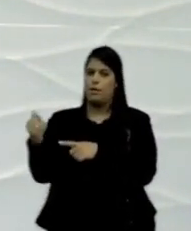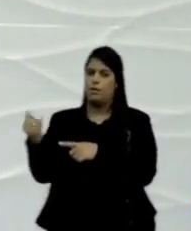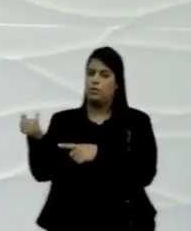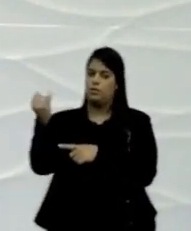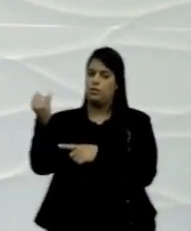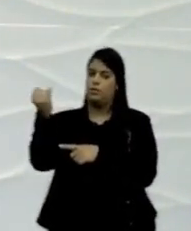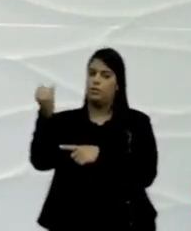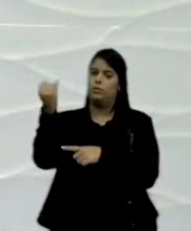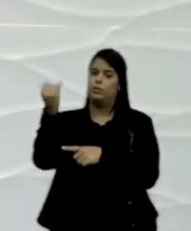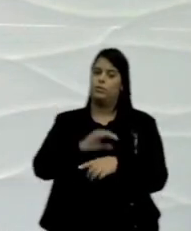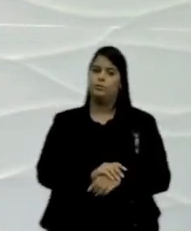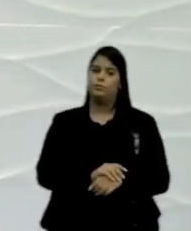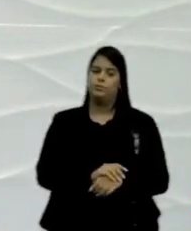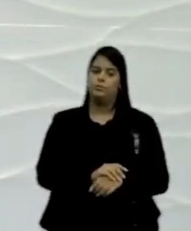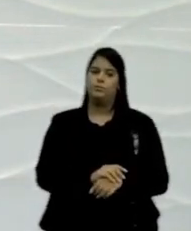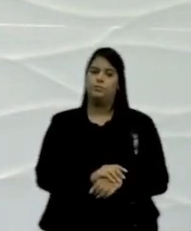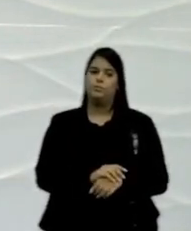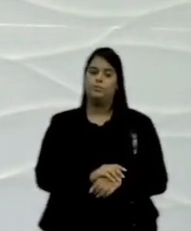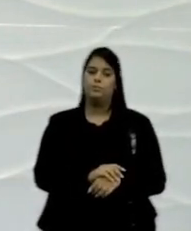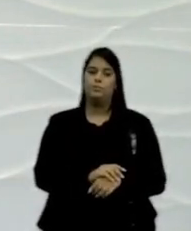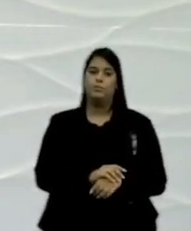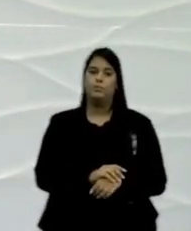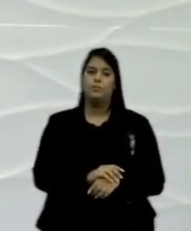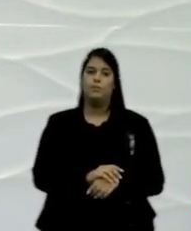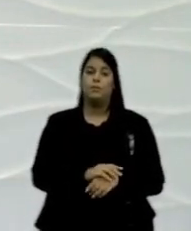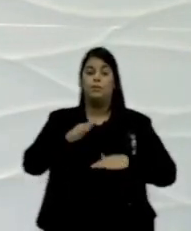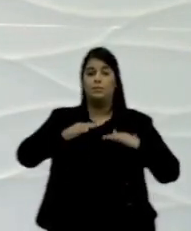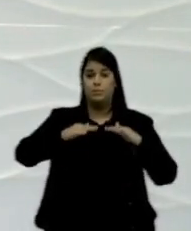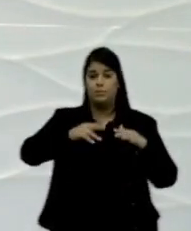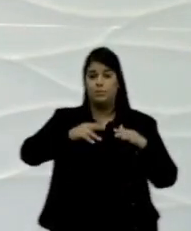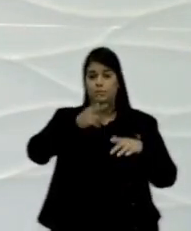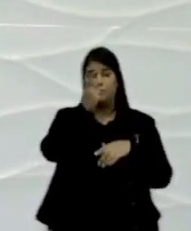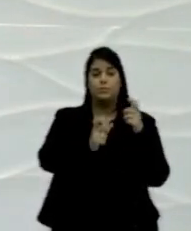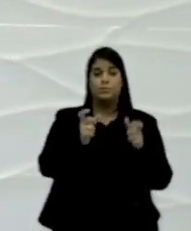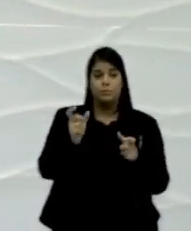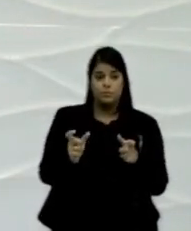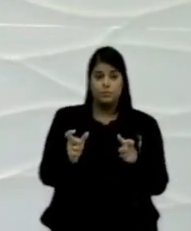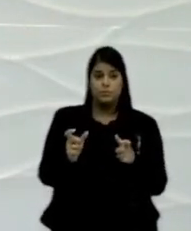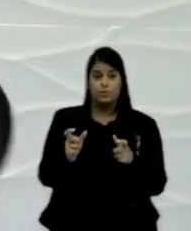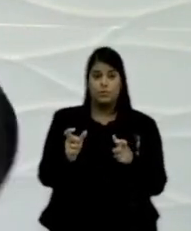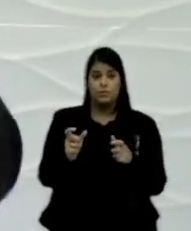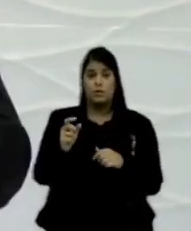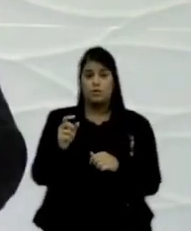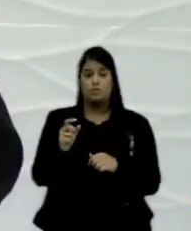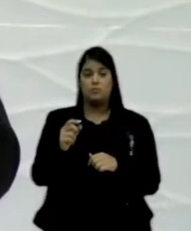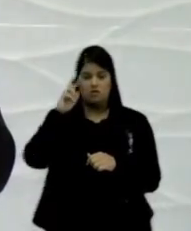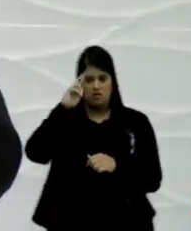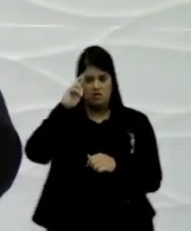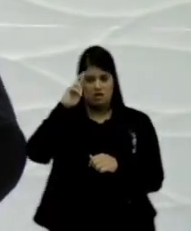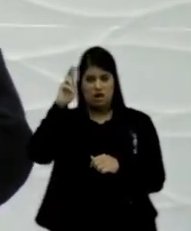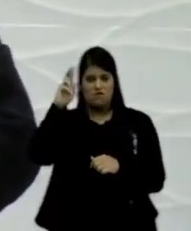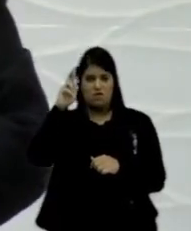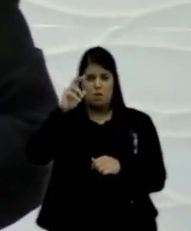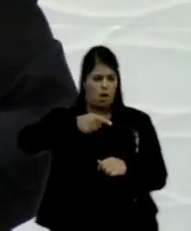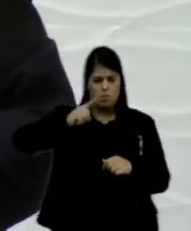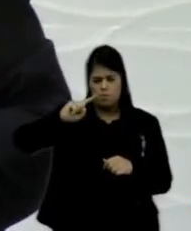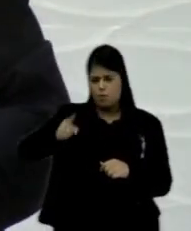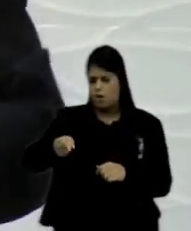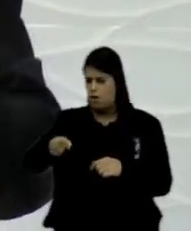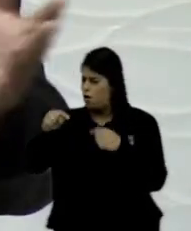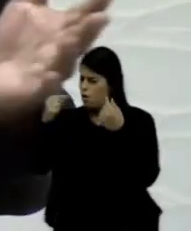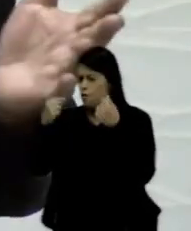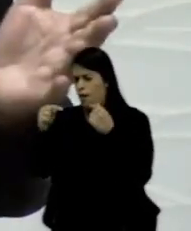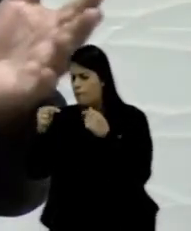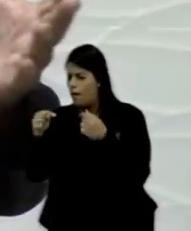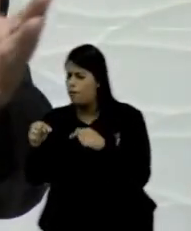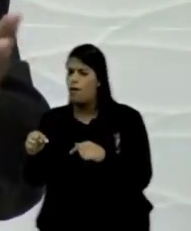Às vezes tem pessoas que, quando está no poder, já chegam, tira isso aí, bora.